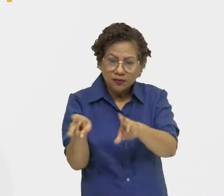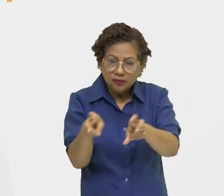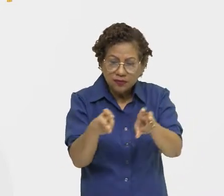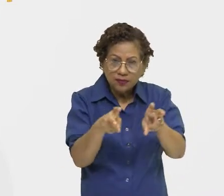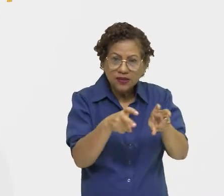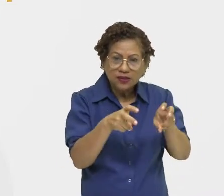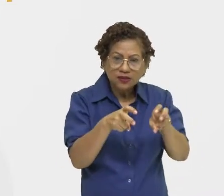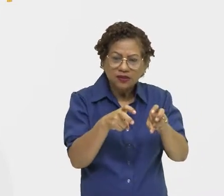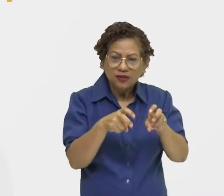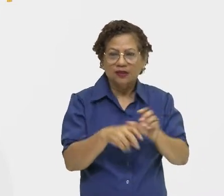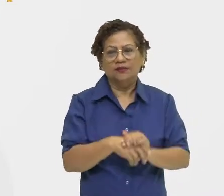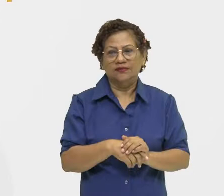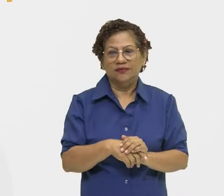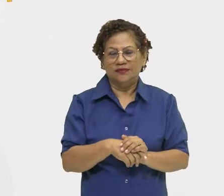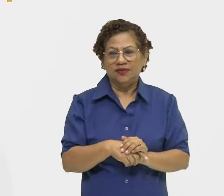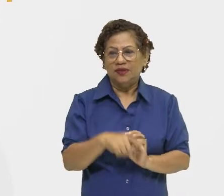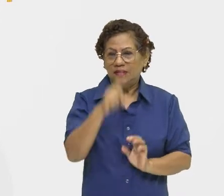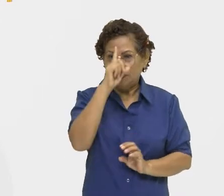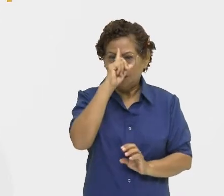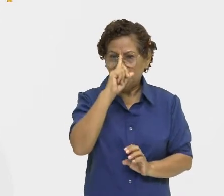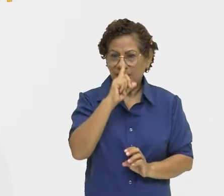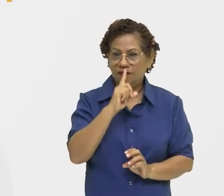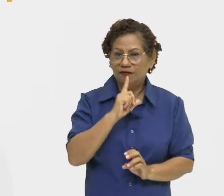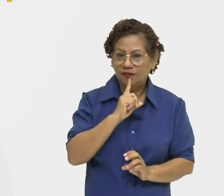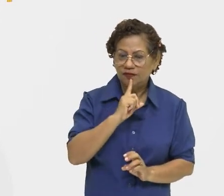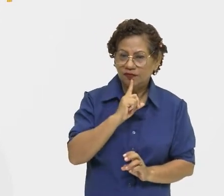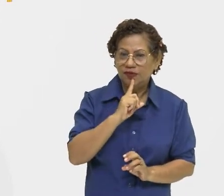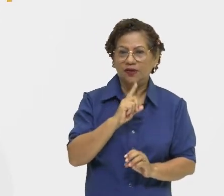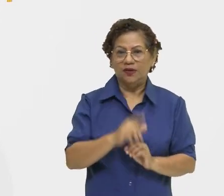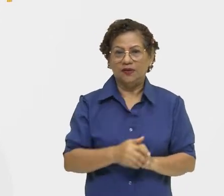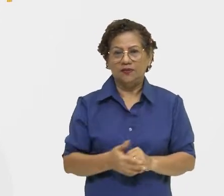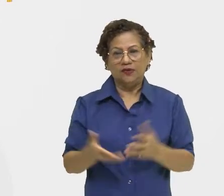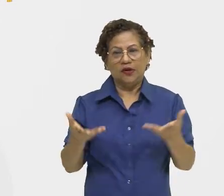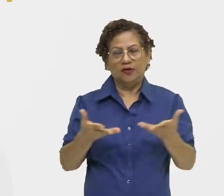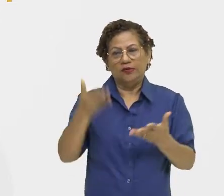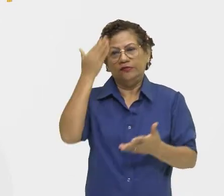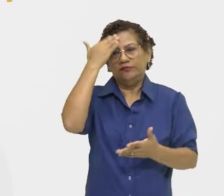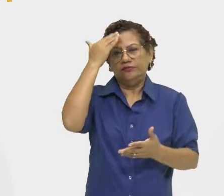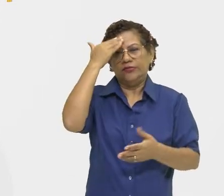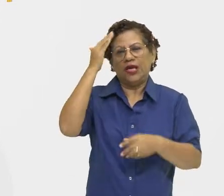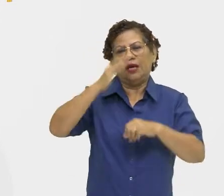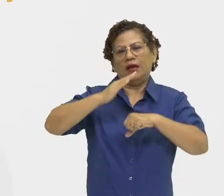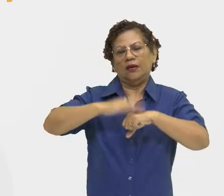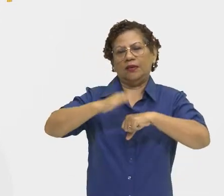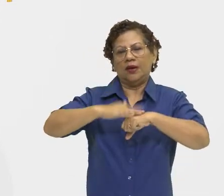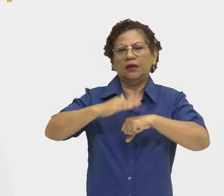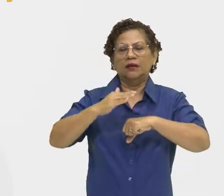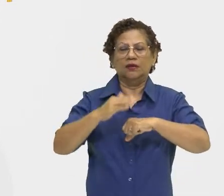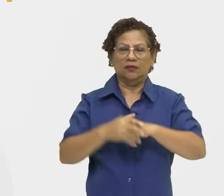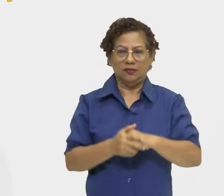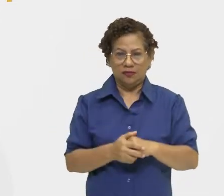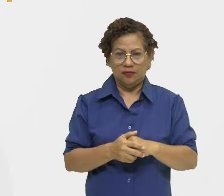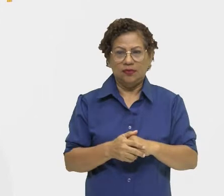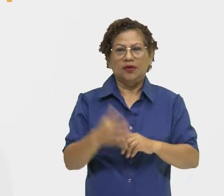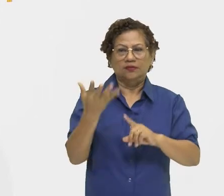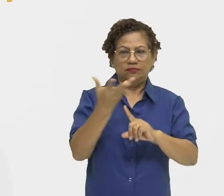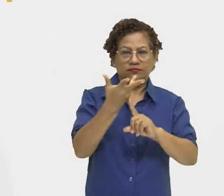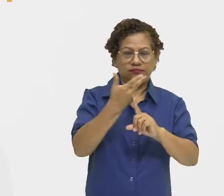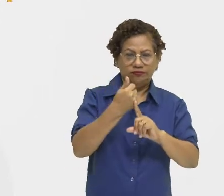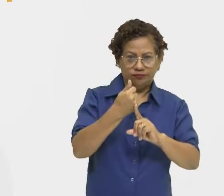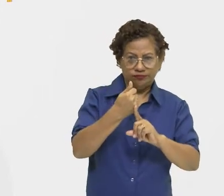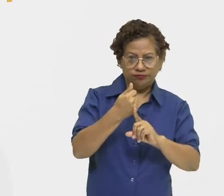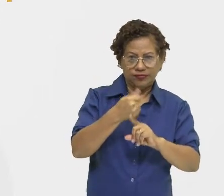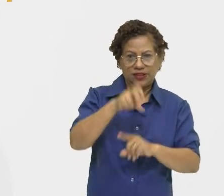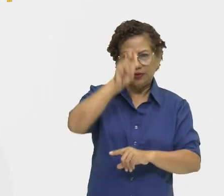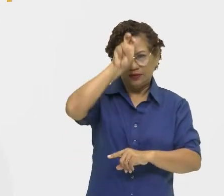frente, de perfil ou de cima. Aí a gente entra num elemento chave da produção artística egípcia, a lei